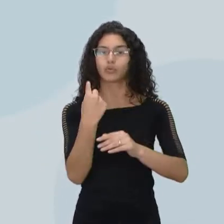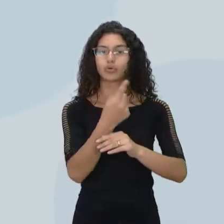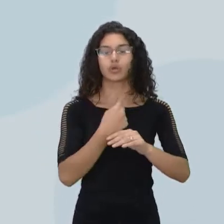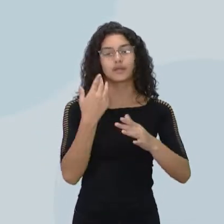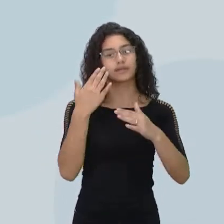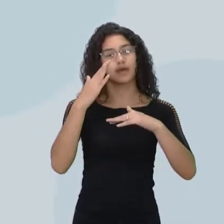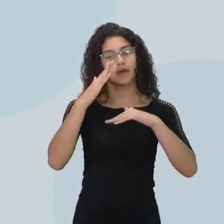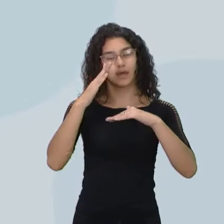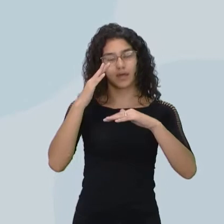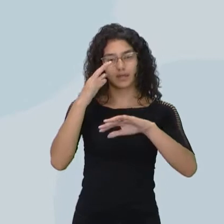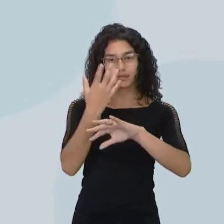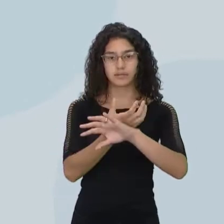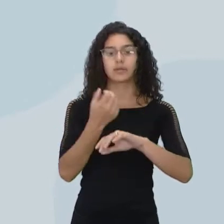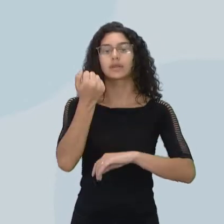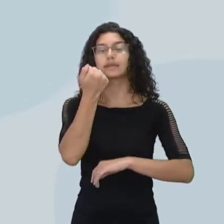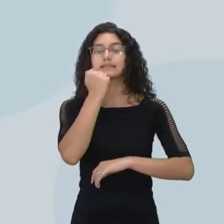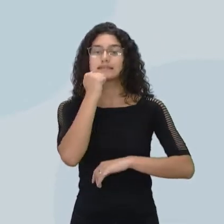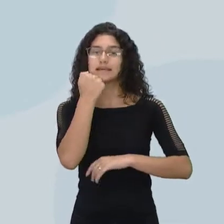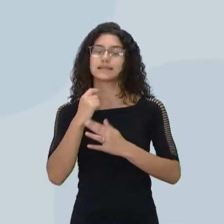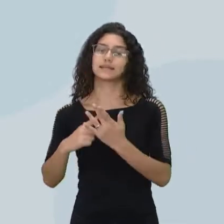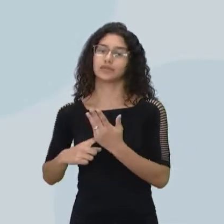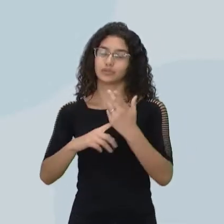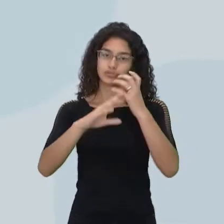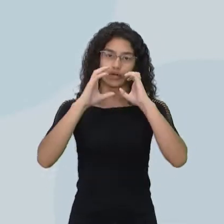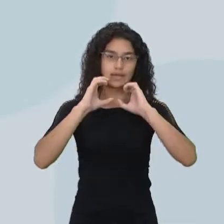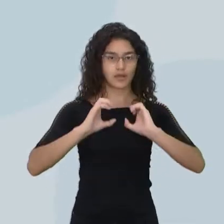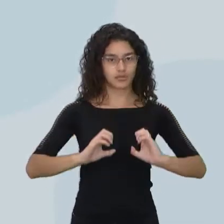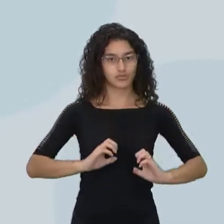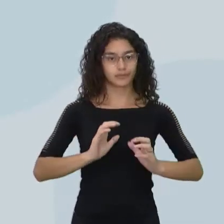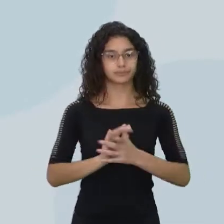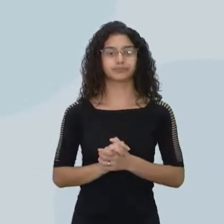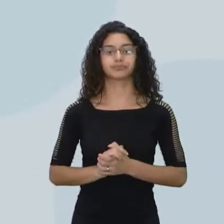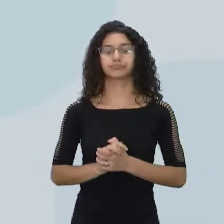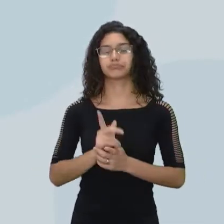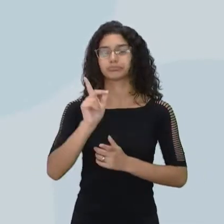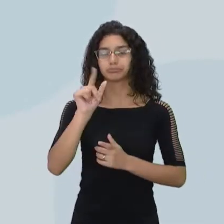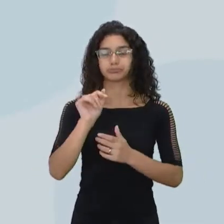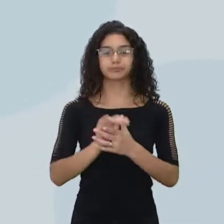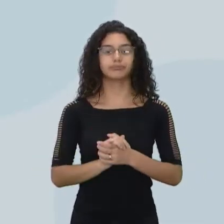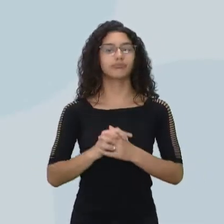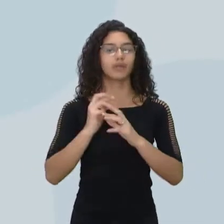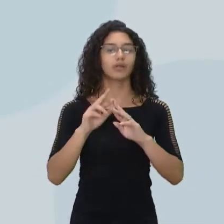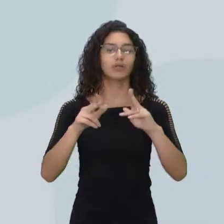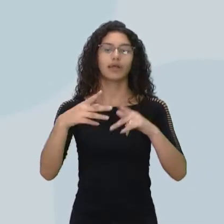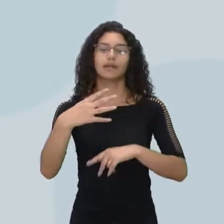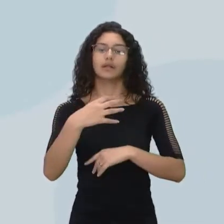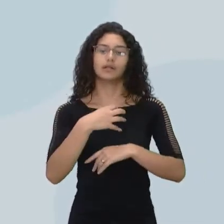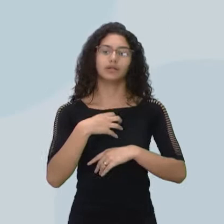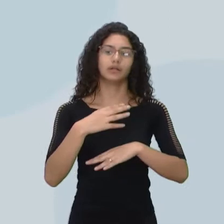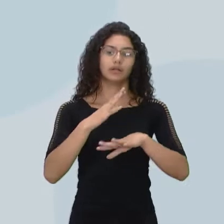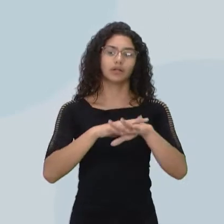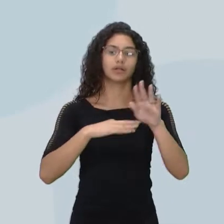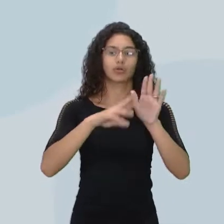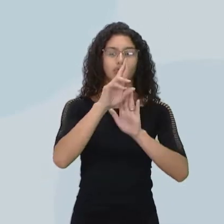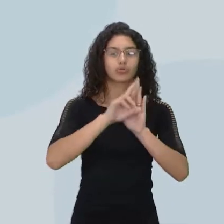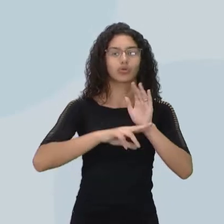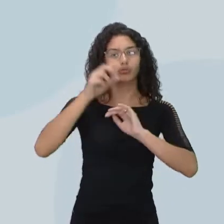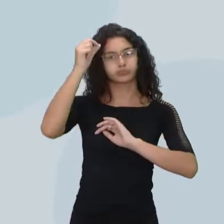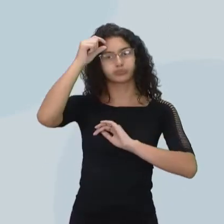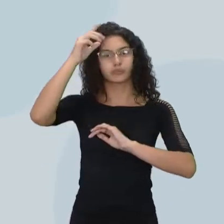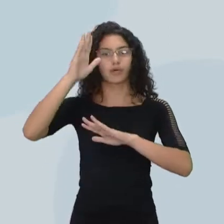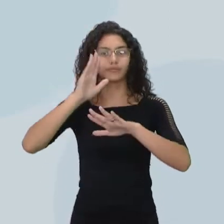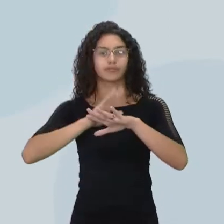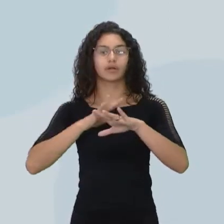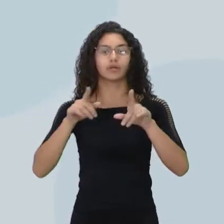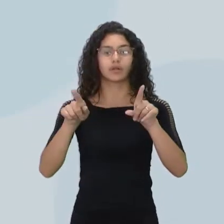componente Ciência, Tecnologia e Ética. Eles são as diferentes formas de registro do conhecimento